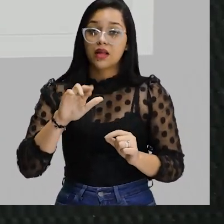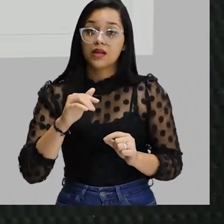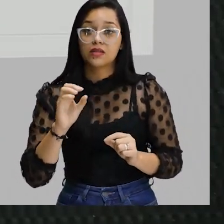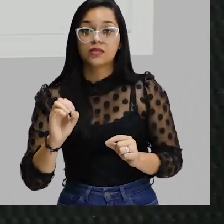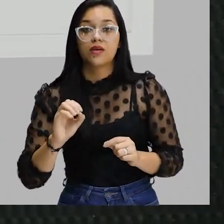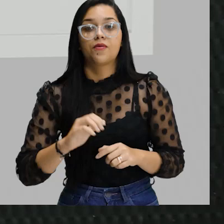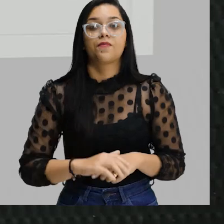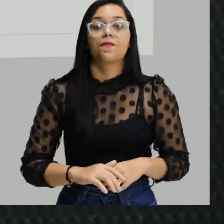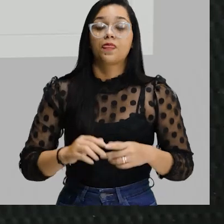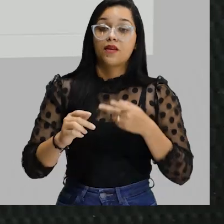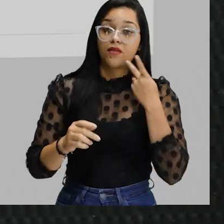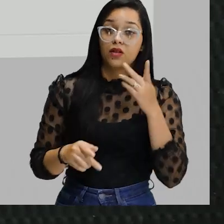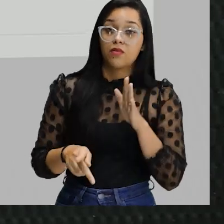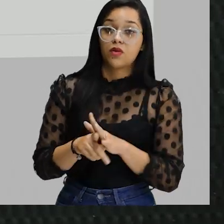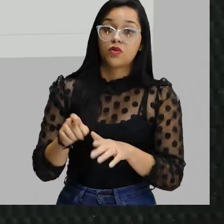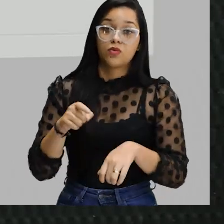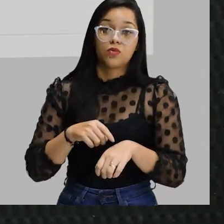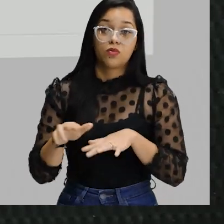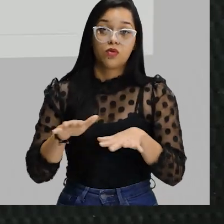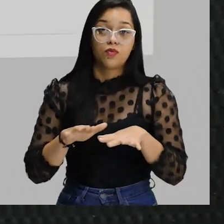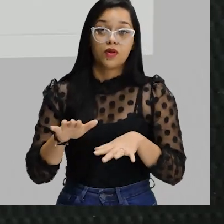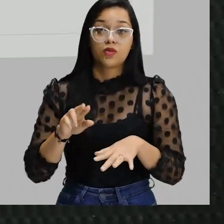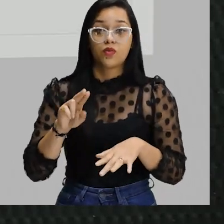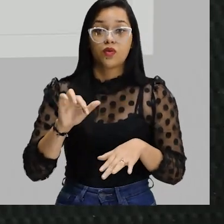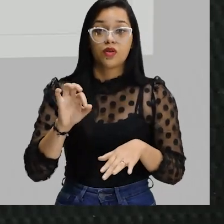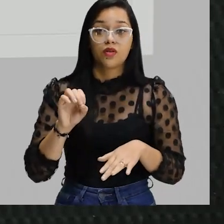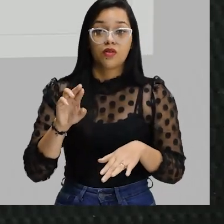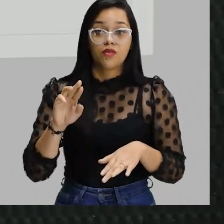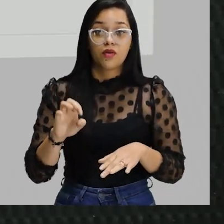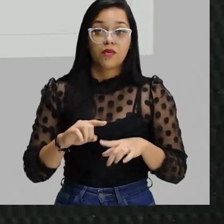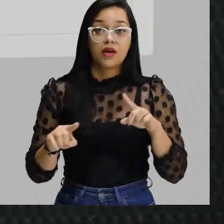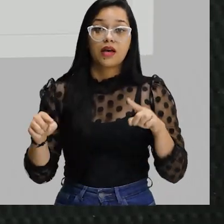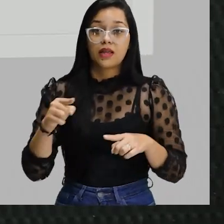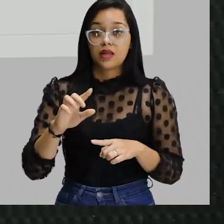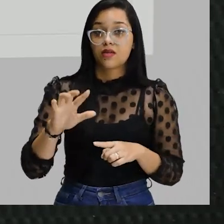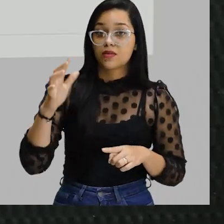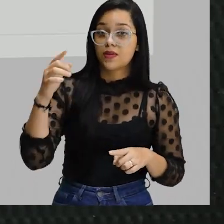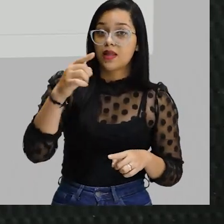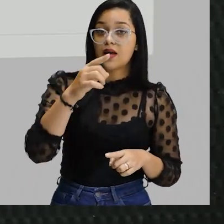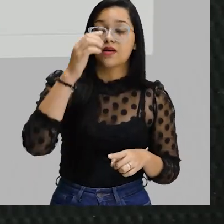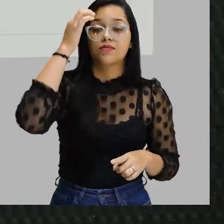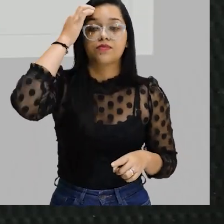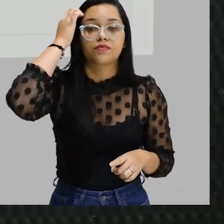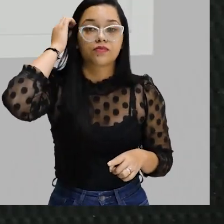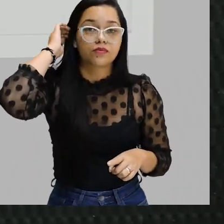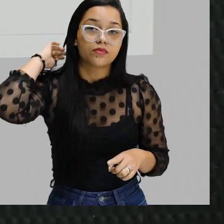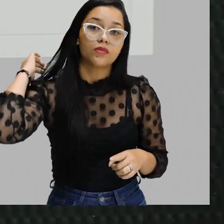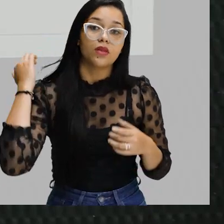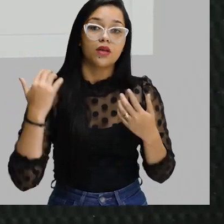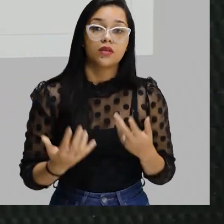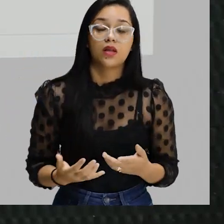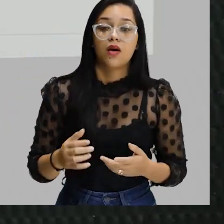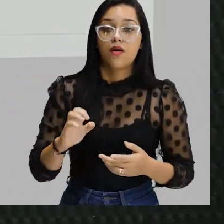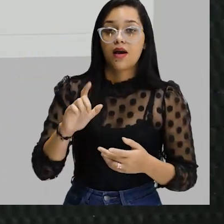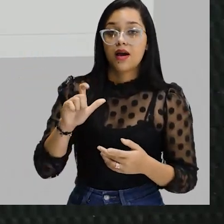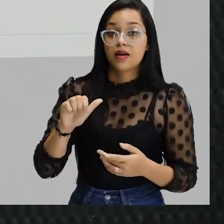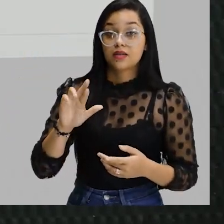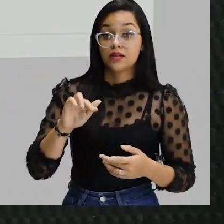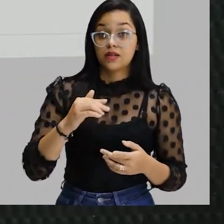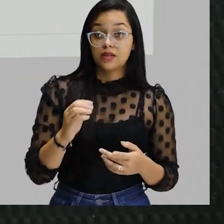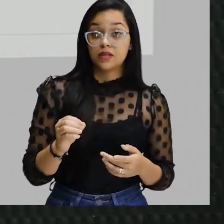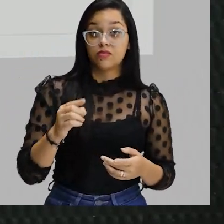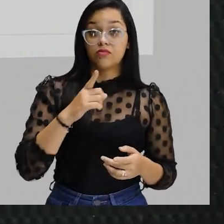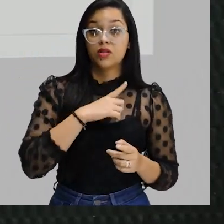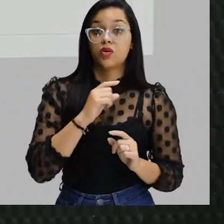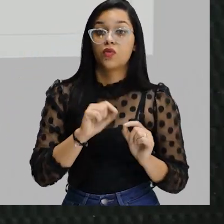Olha só, estamos falando no movimento uniformemente variável, ainda naquela situação. Então, a aceleração, ela